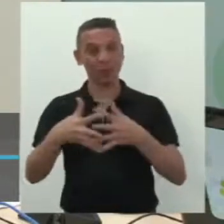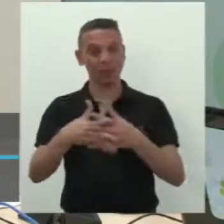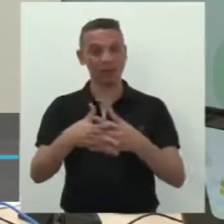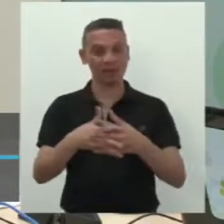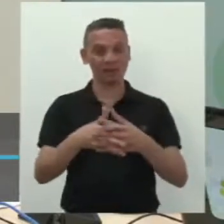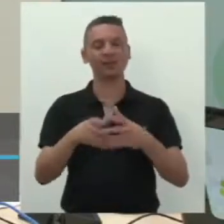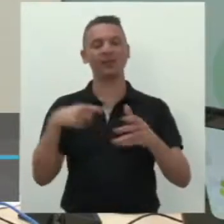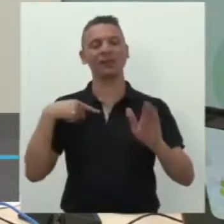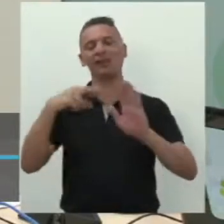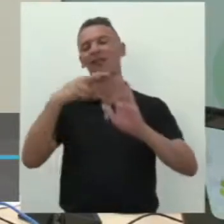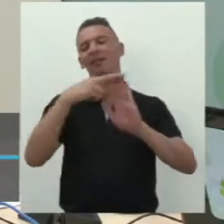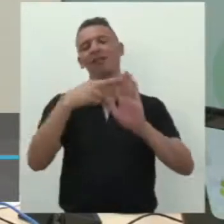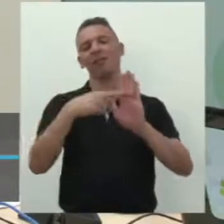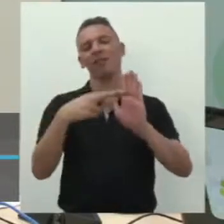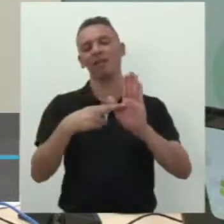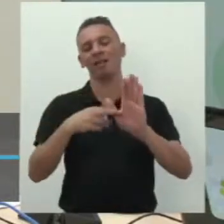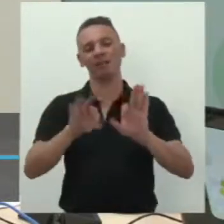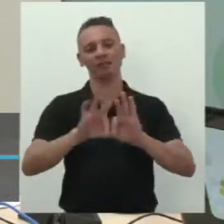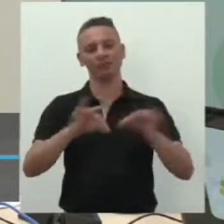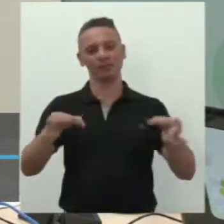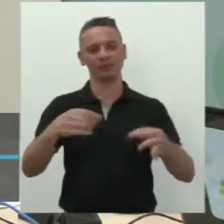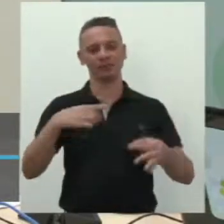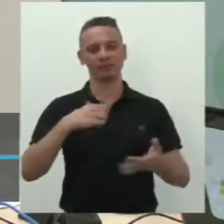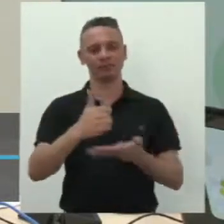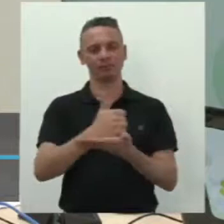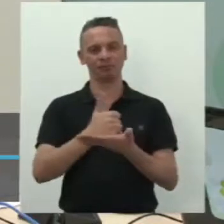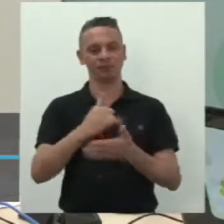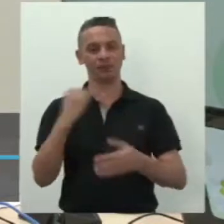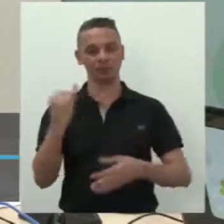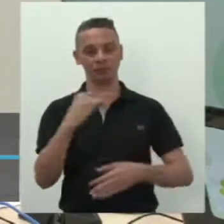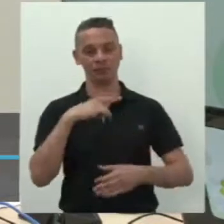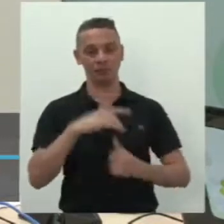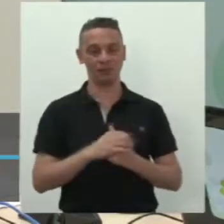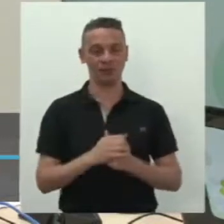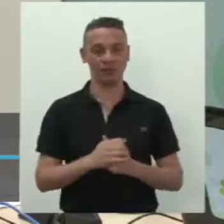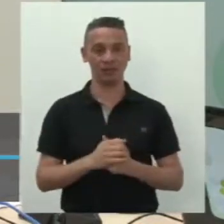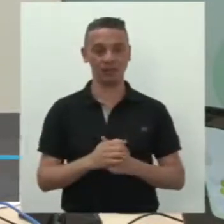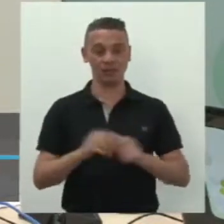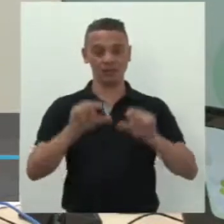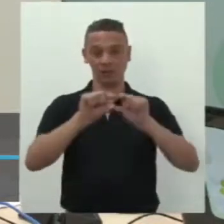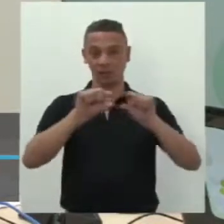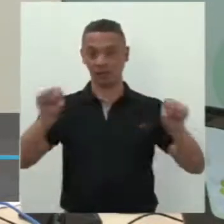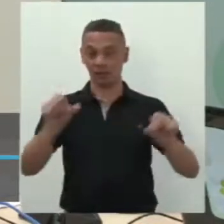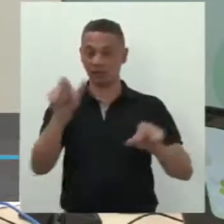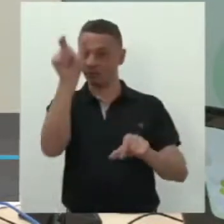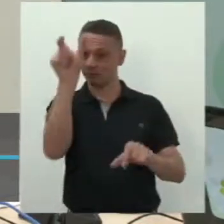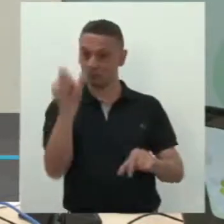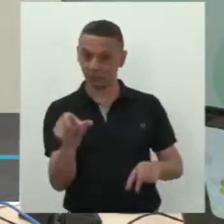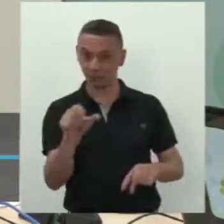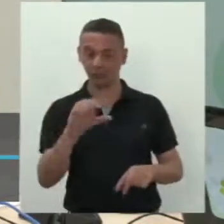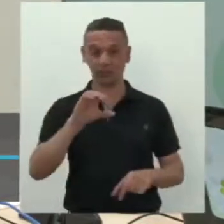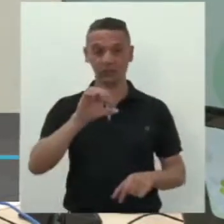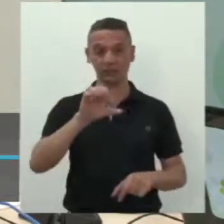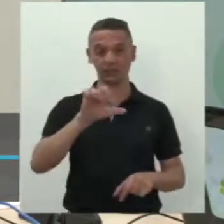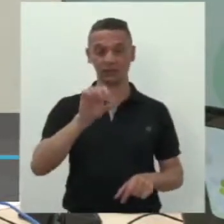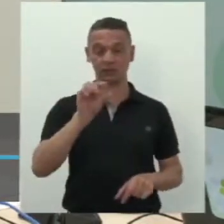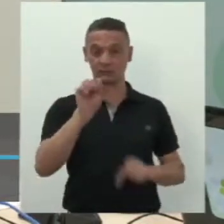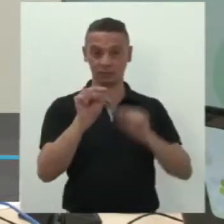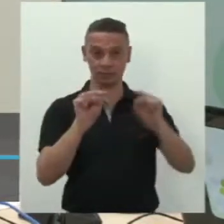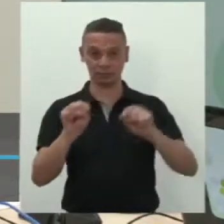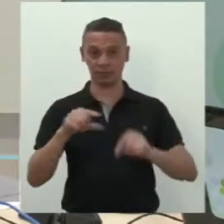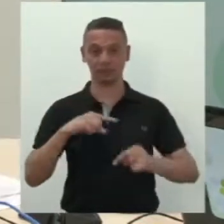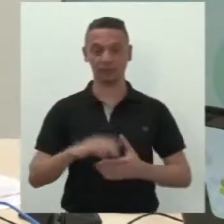por regras básicas. Essa é uma das regras básicas, linha, coluna e célula. Beleza? Vamos continuar aqui